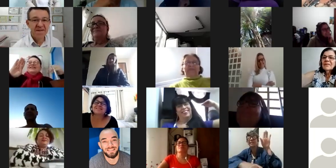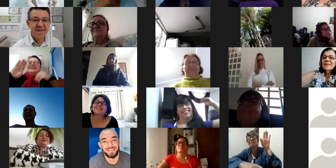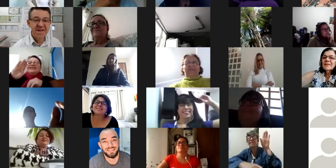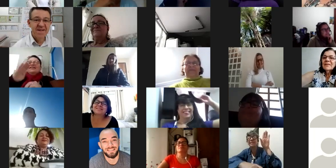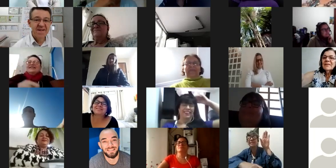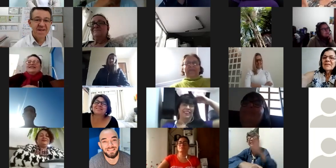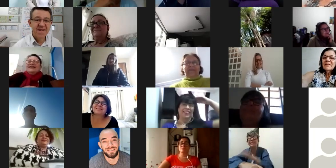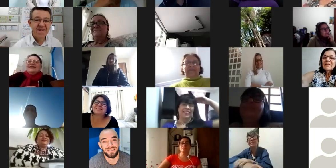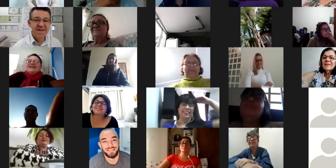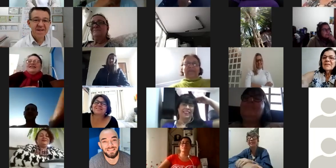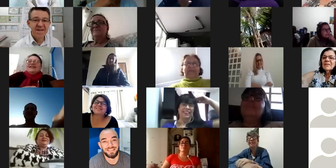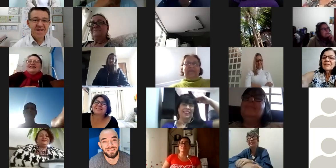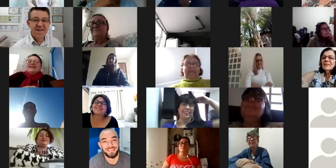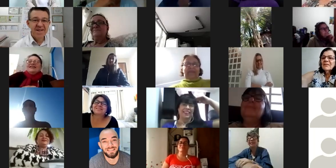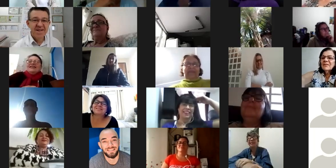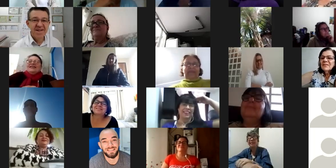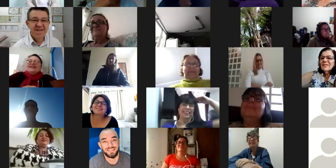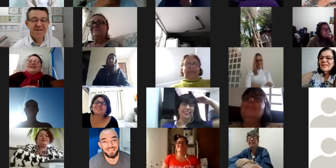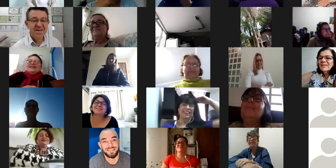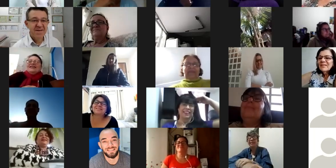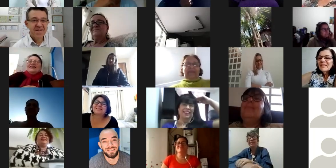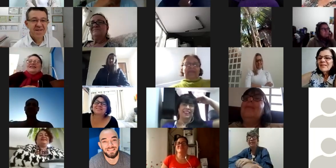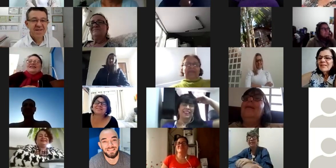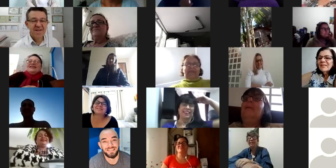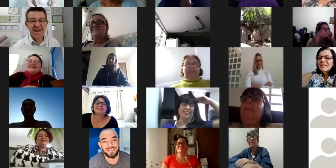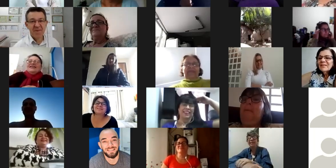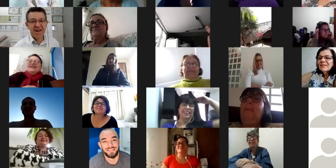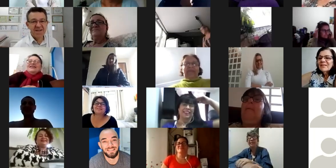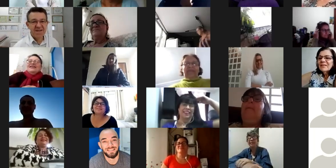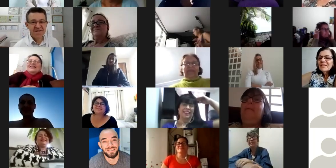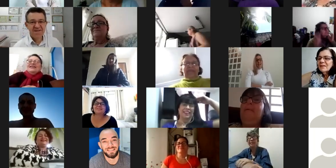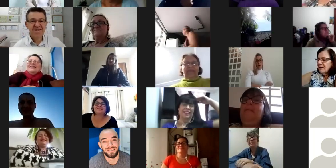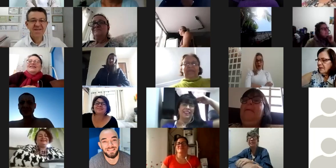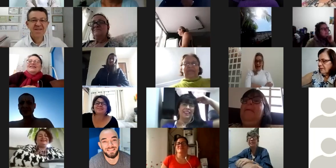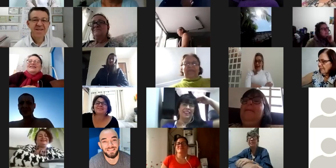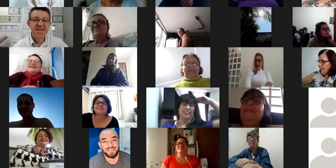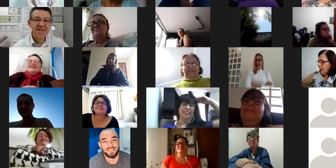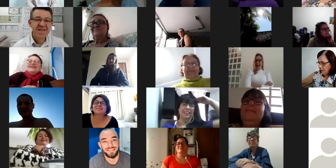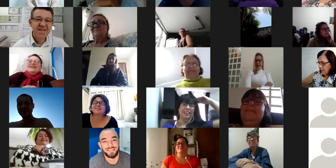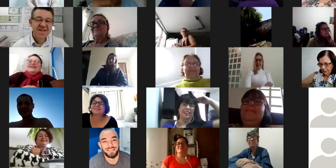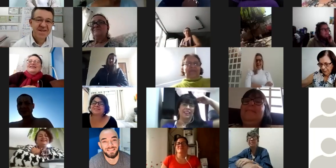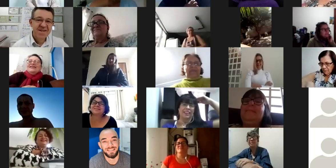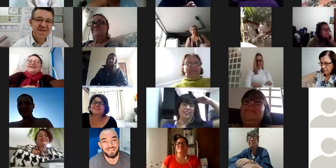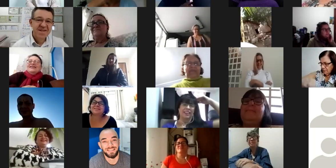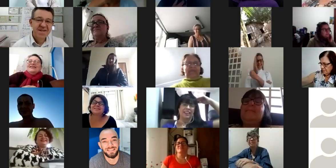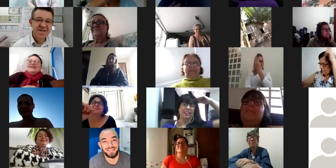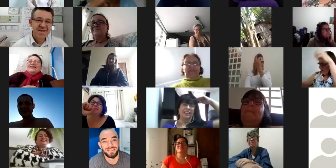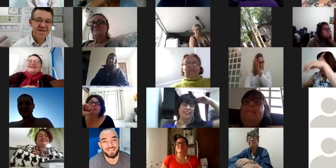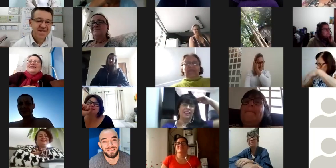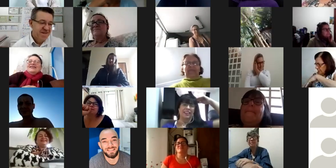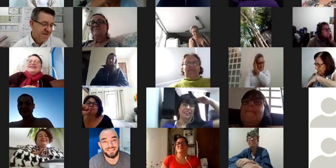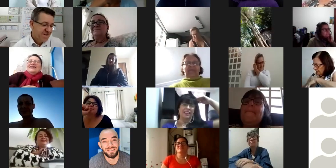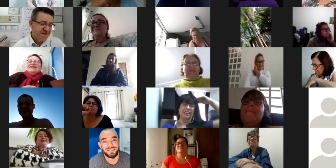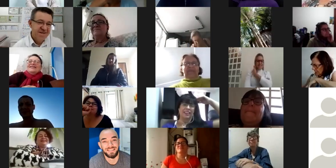lhe dizer, o senhor é meu convidado para vir visitar aqui na Barra da Lagoa. Rapaz. A minha casa é a sua casa, quando o senhor quiser vir, por